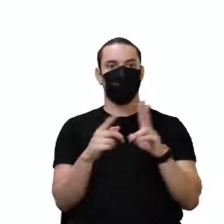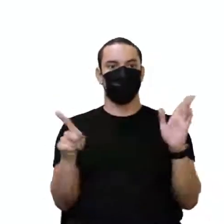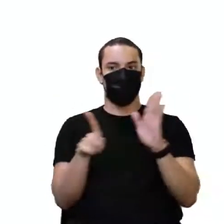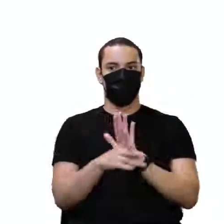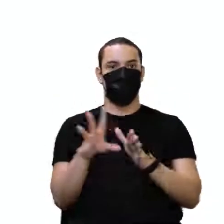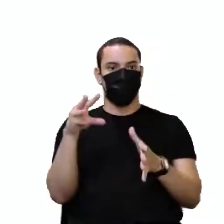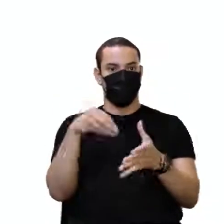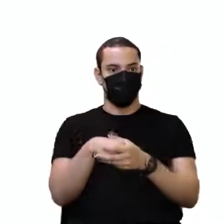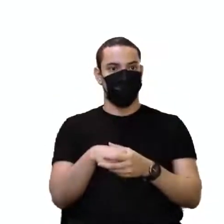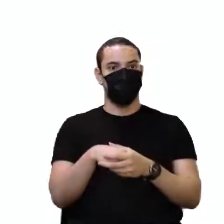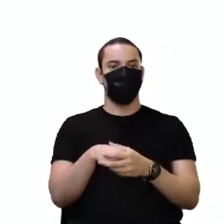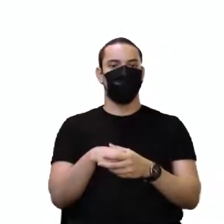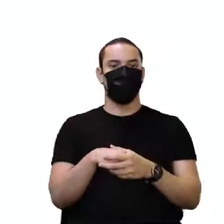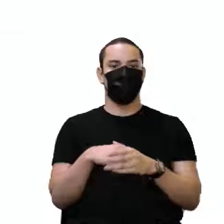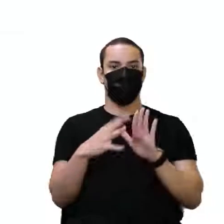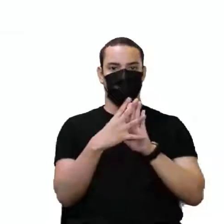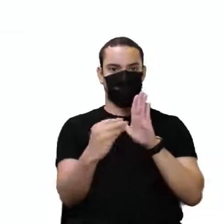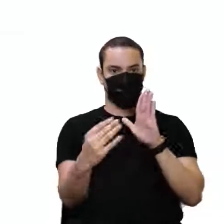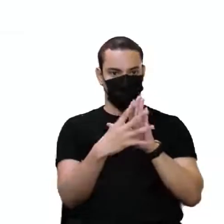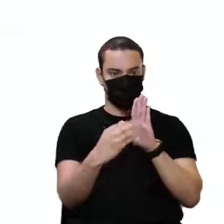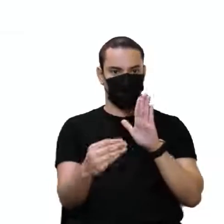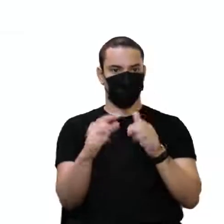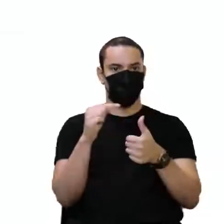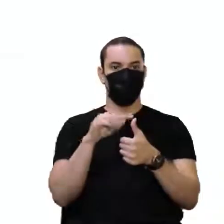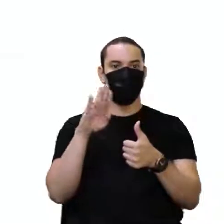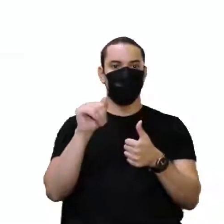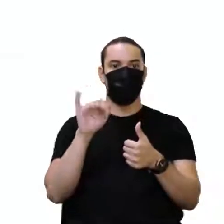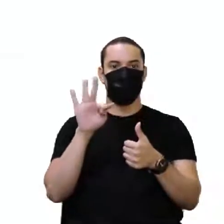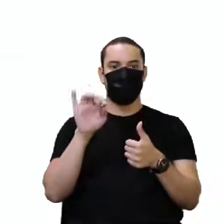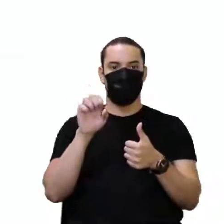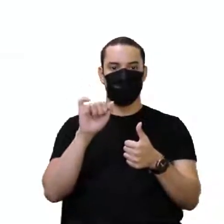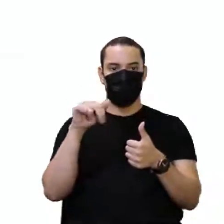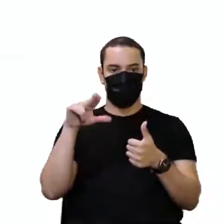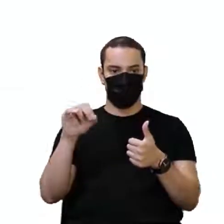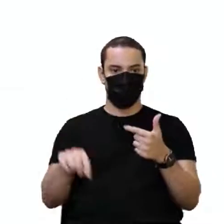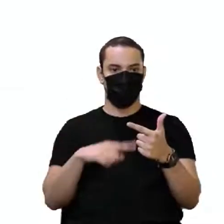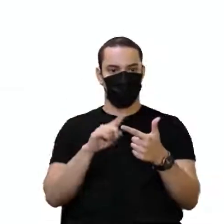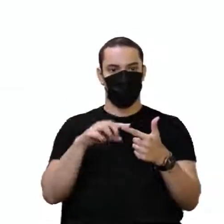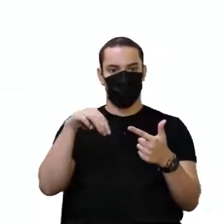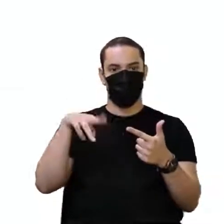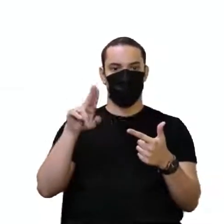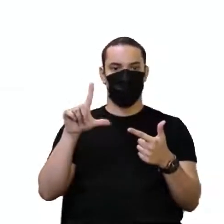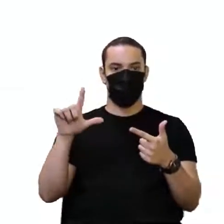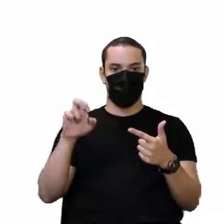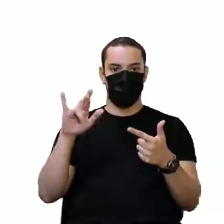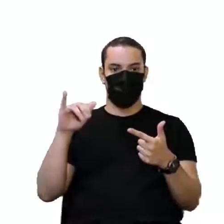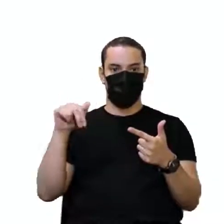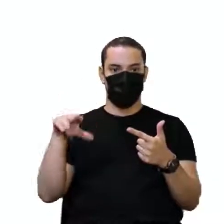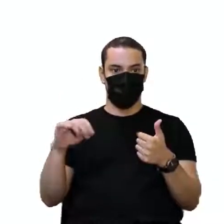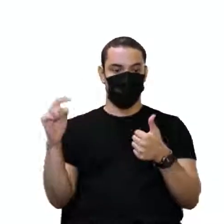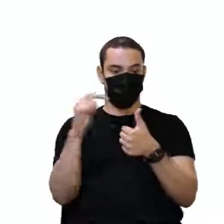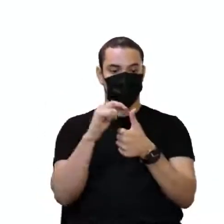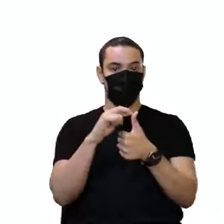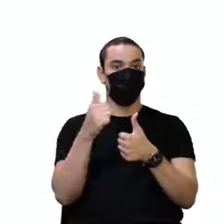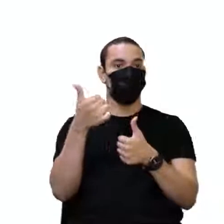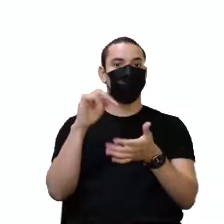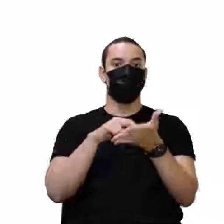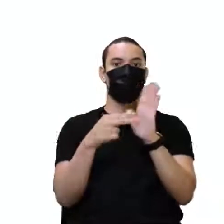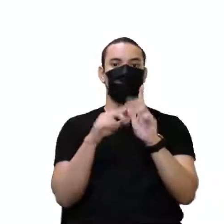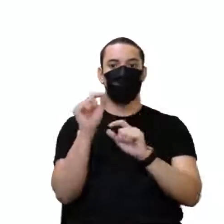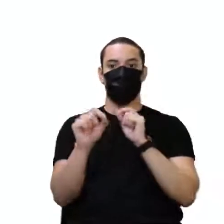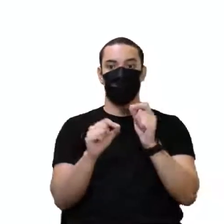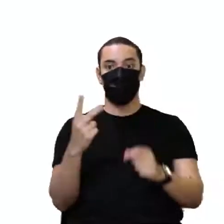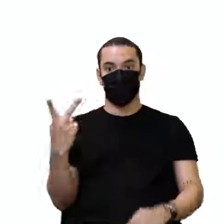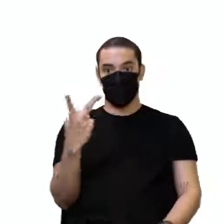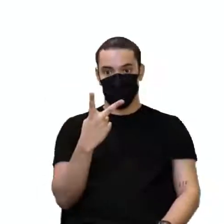de defesa chamados de mimetismo. O batesiano e o chamado mulleriano. O batesiano é o quê, professora? Quando